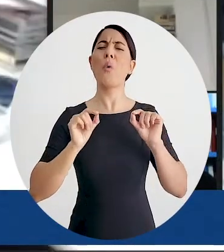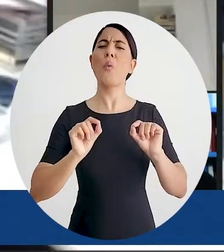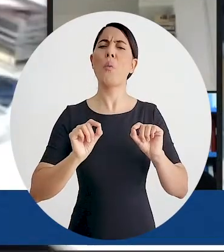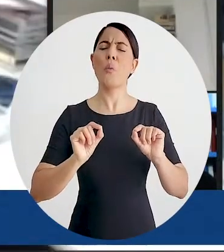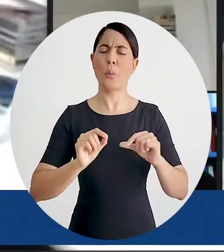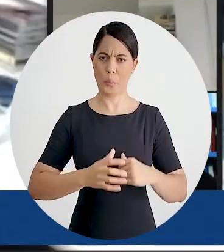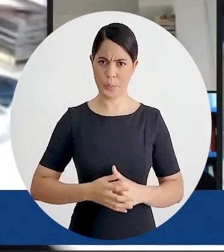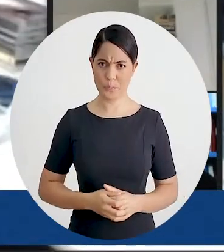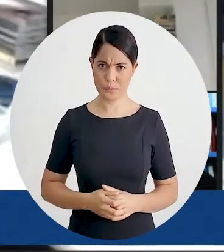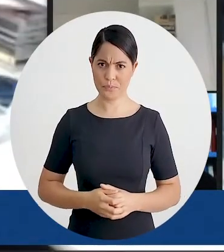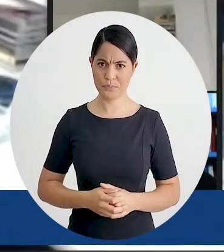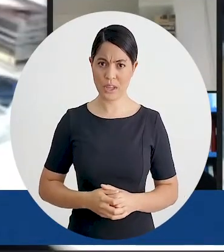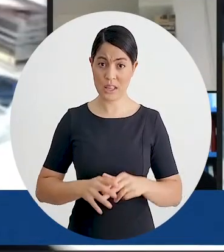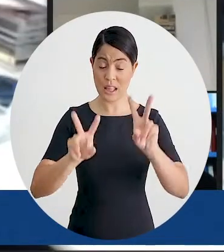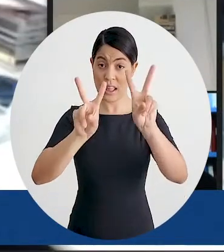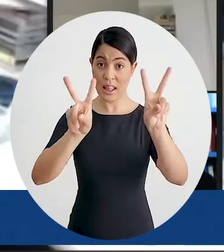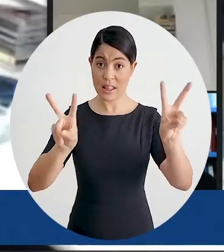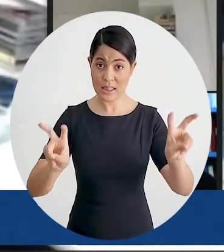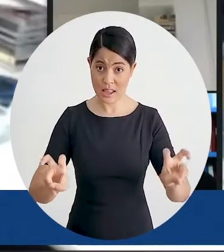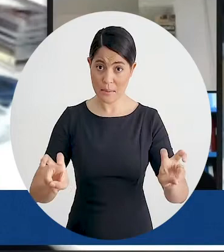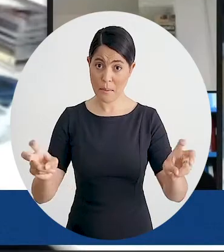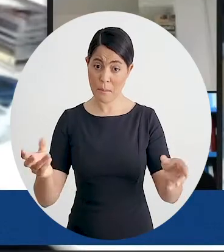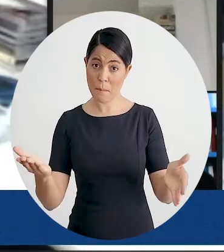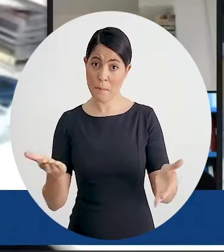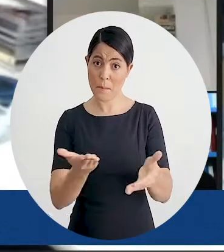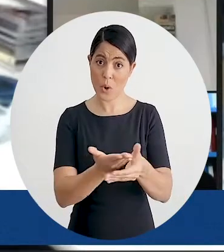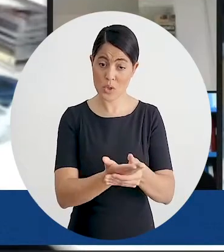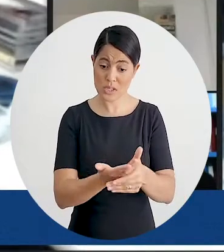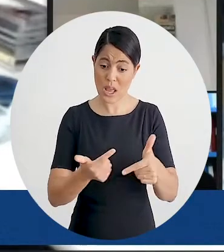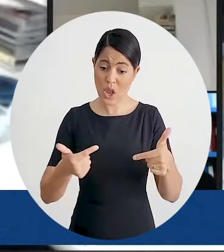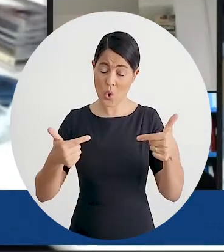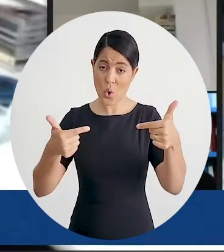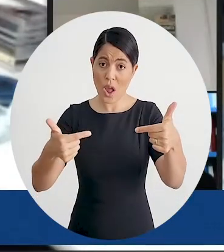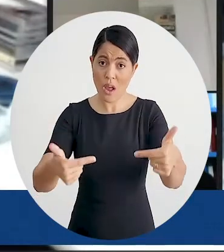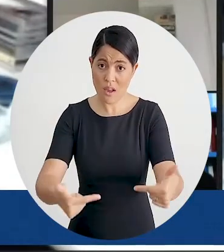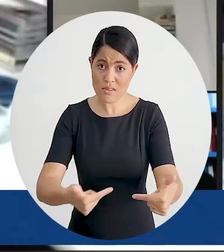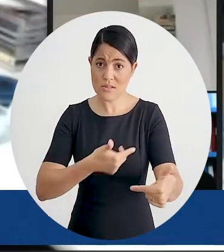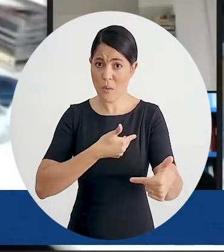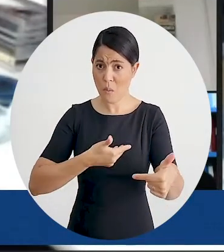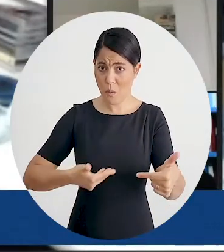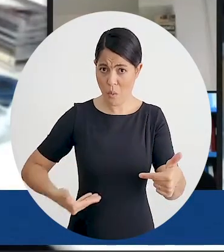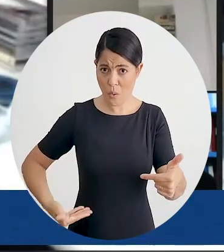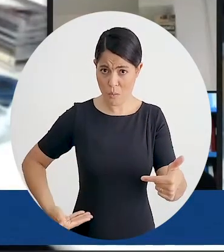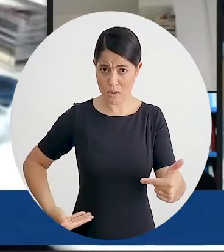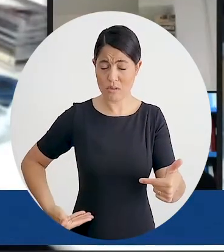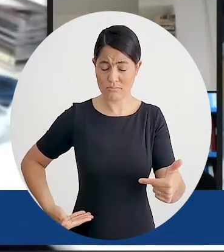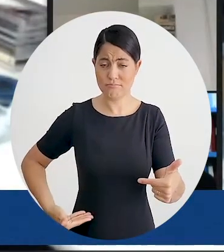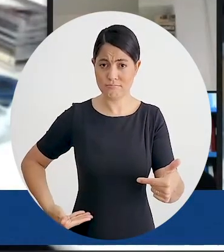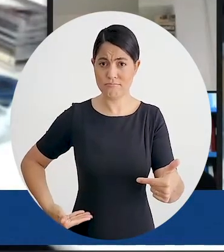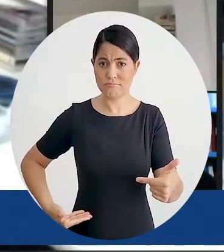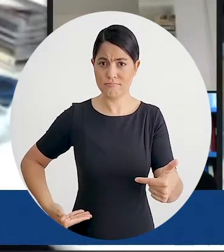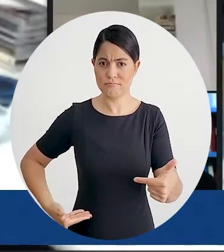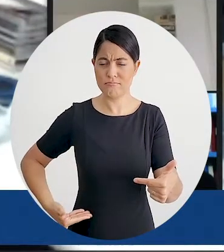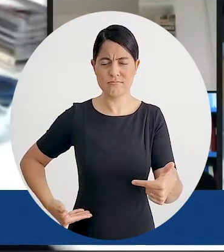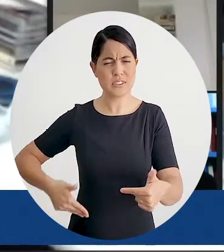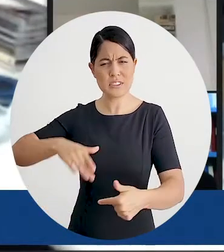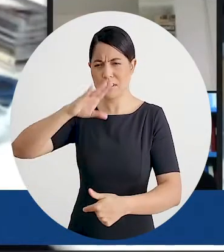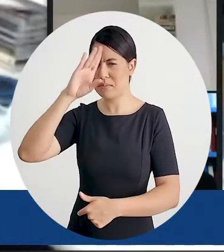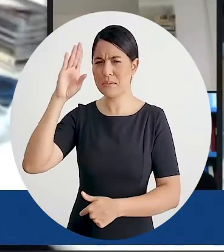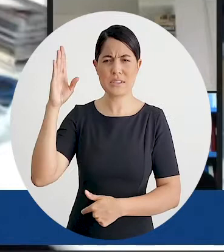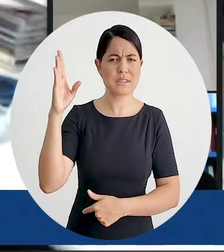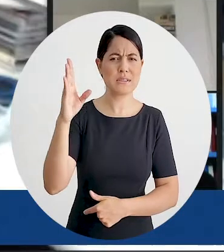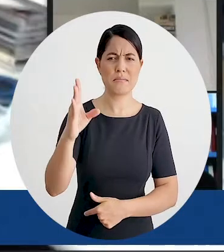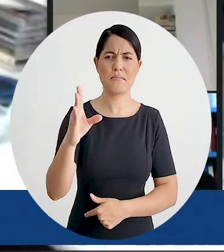é que nós achávamos que a ação civil pública seria o grande instrumento